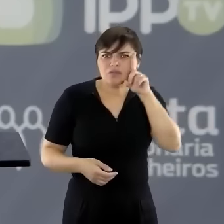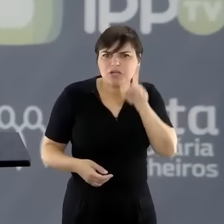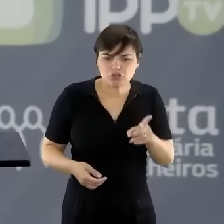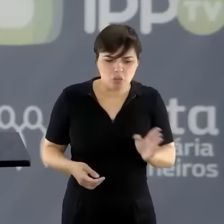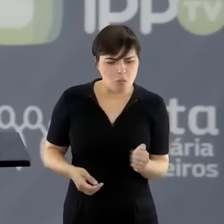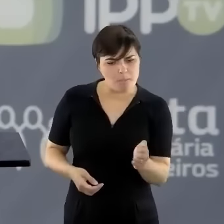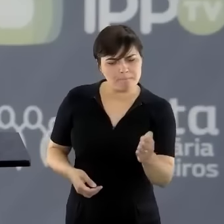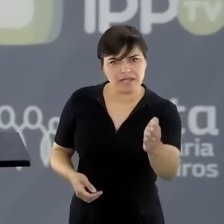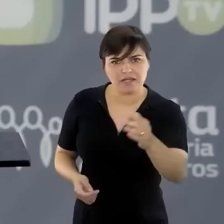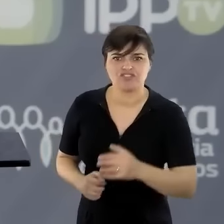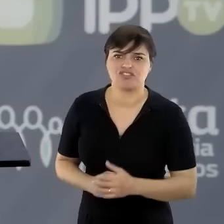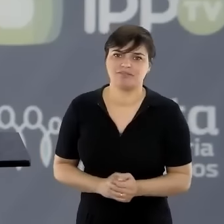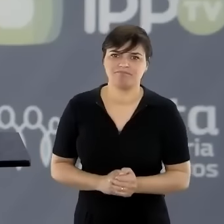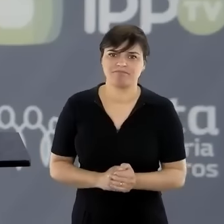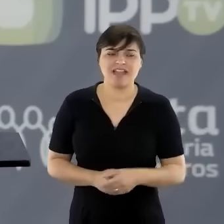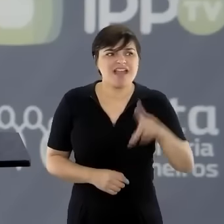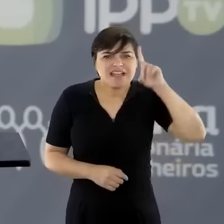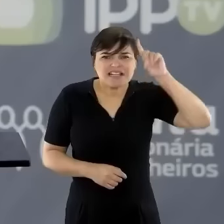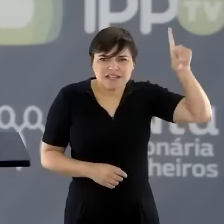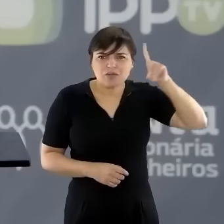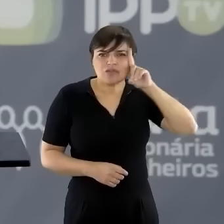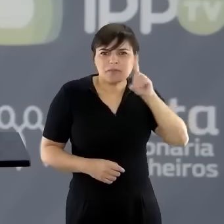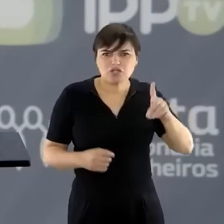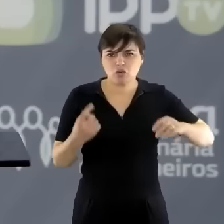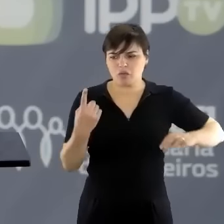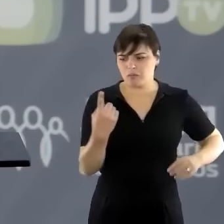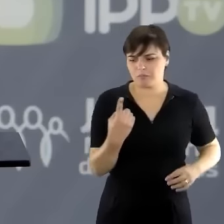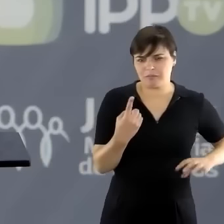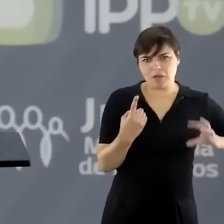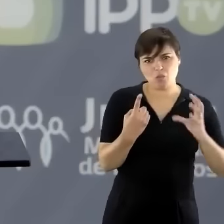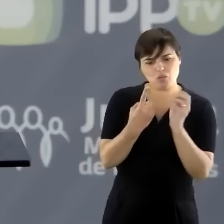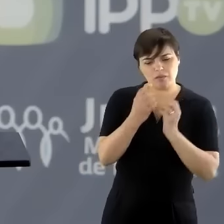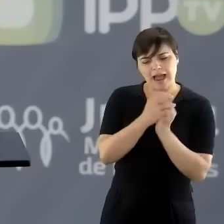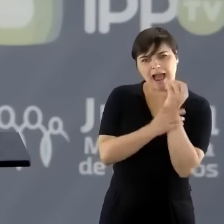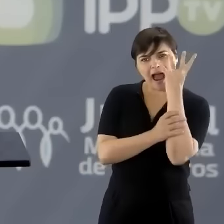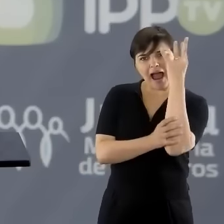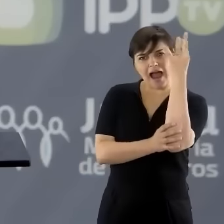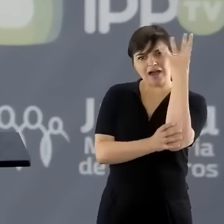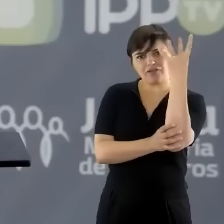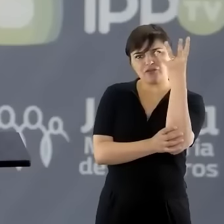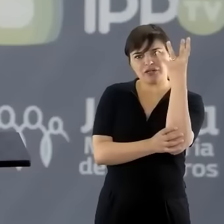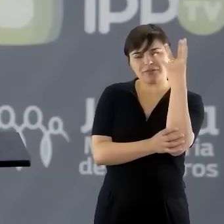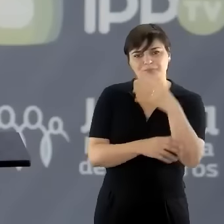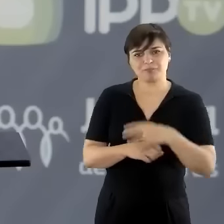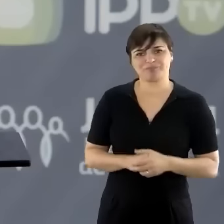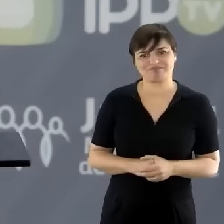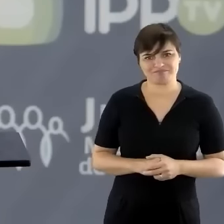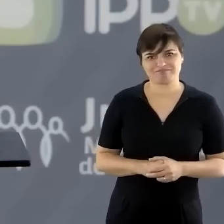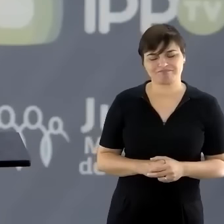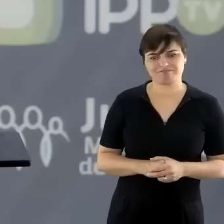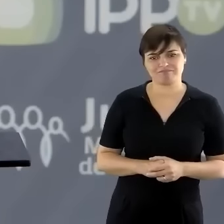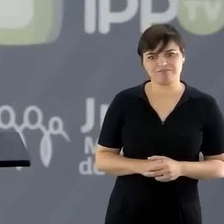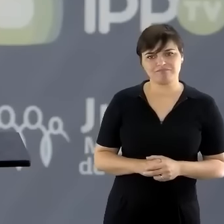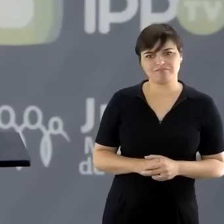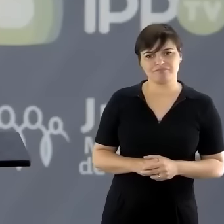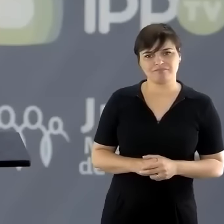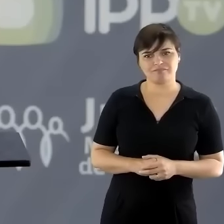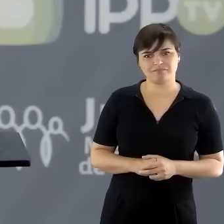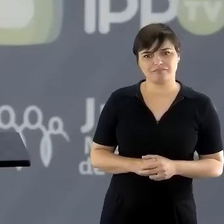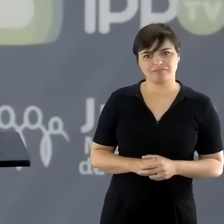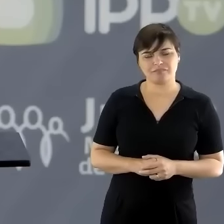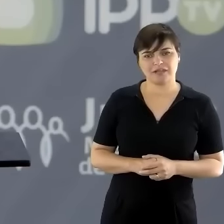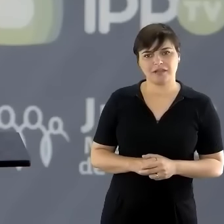benção para ele porque eu vou aguardar a se D pega fogo na sombra o outro vaier eu tô com ar